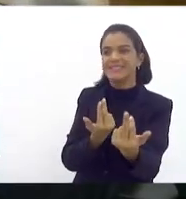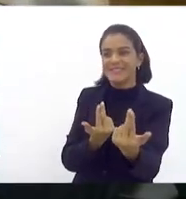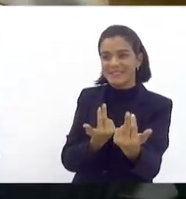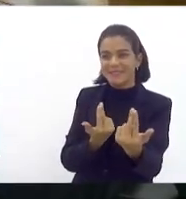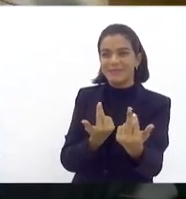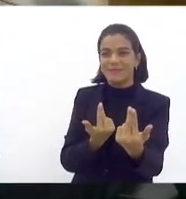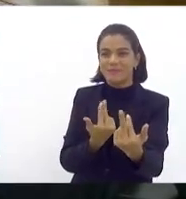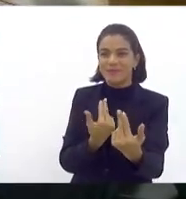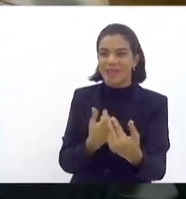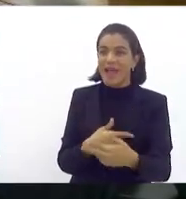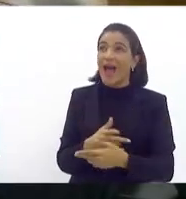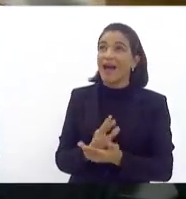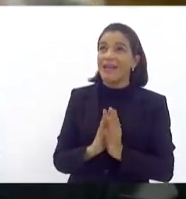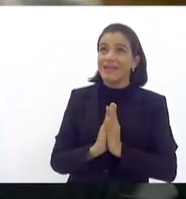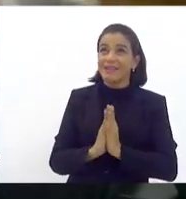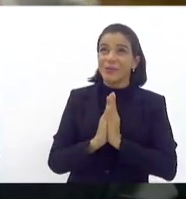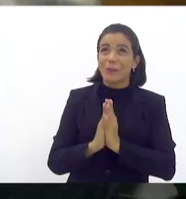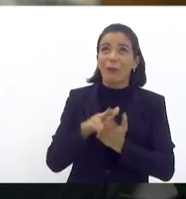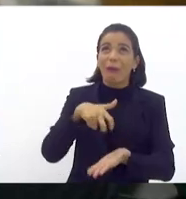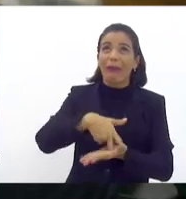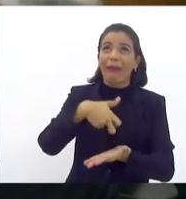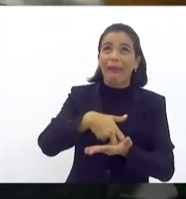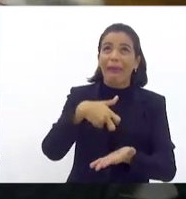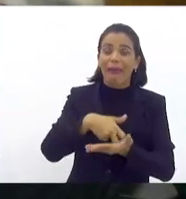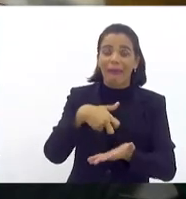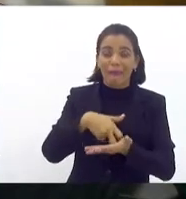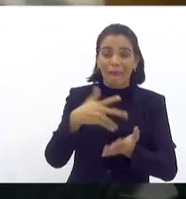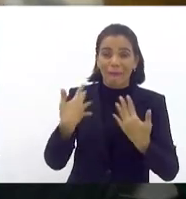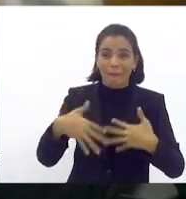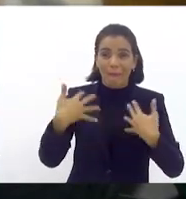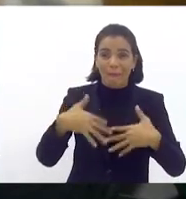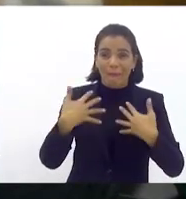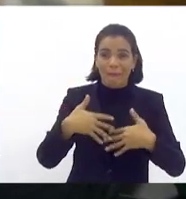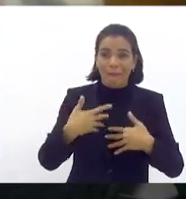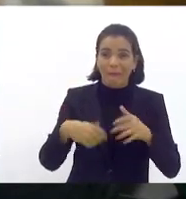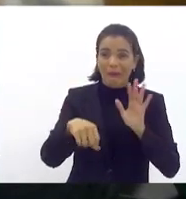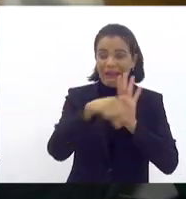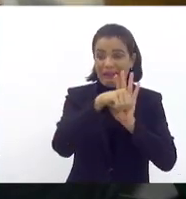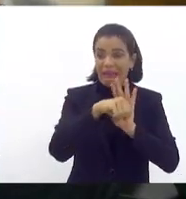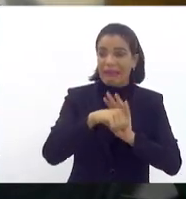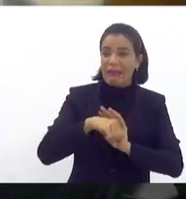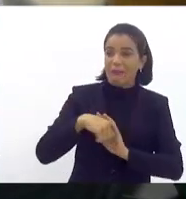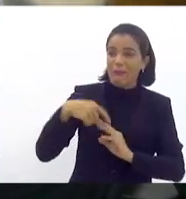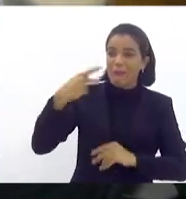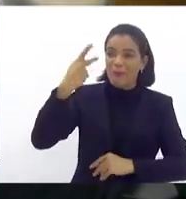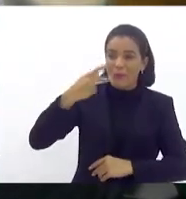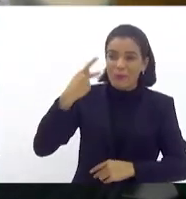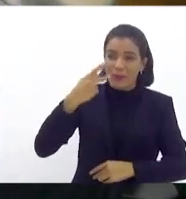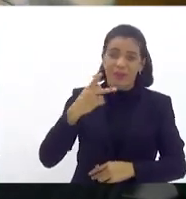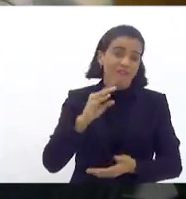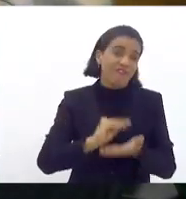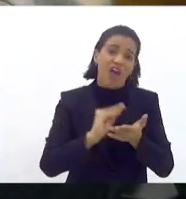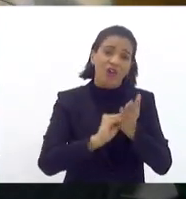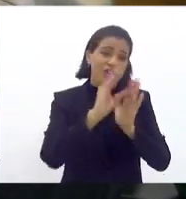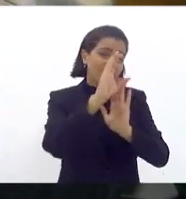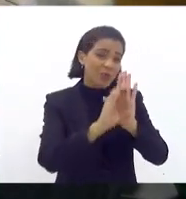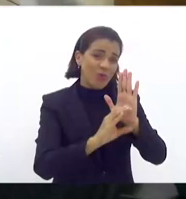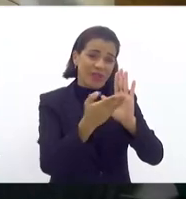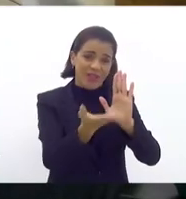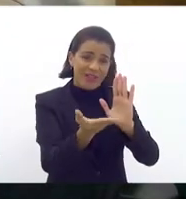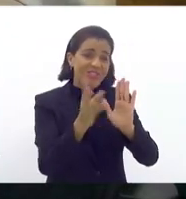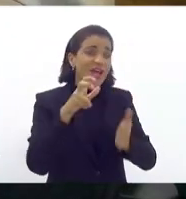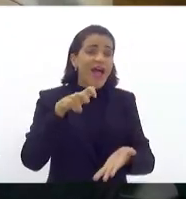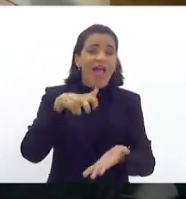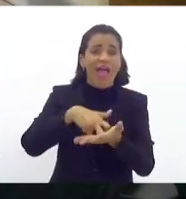seja réu por violência política de etarismo. Eu já sou de gênero. É só o que falta no vosso currículo. Já sou réu